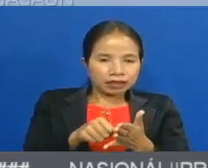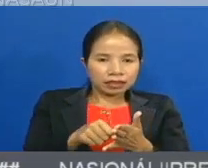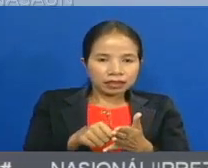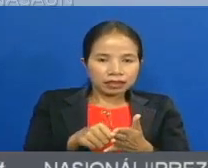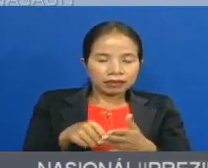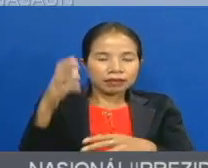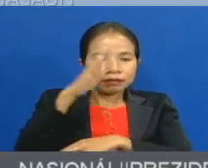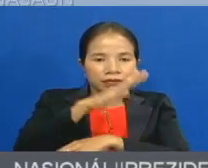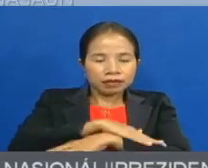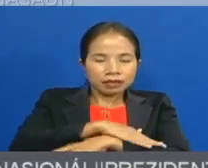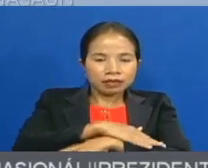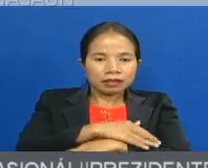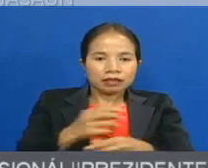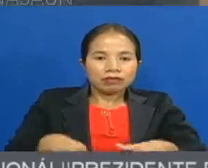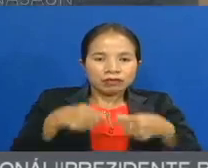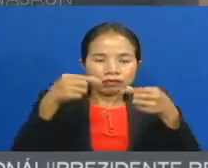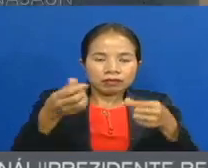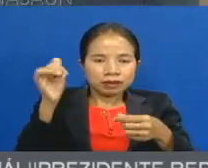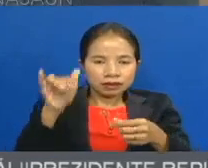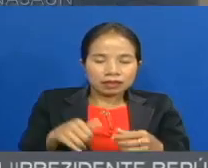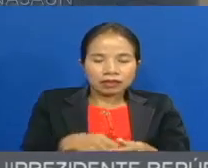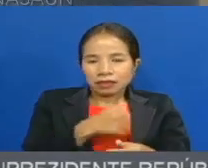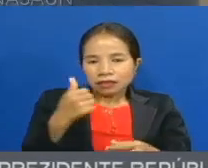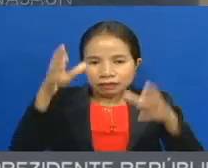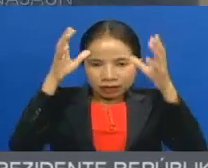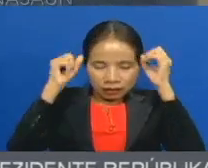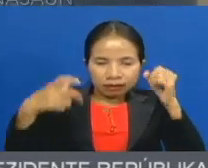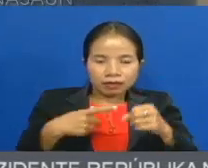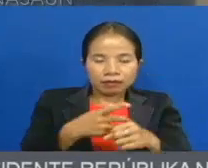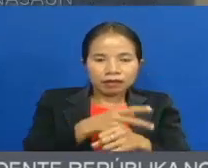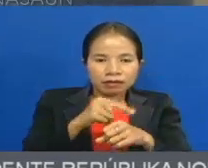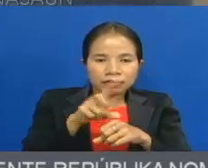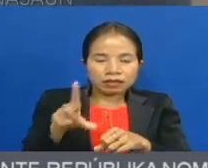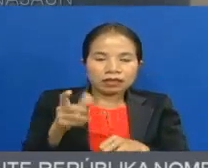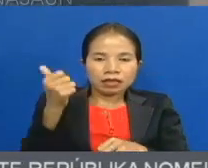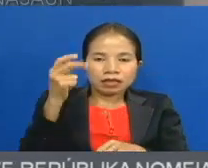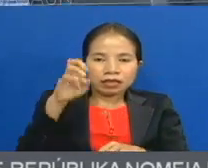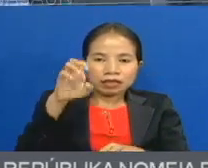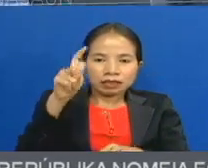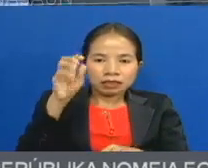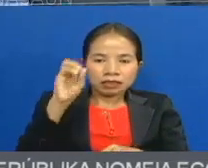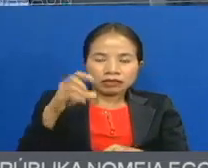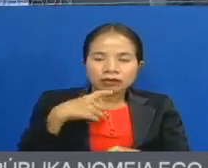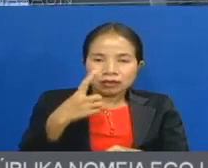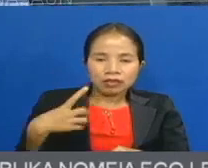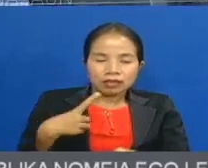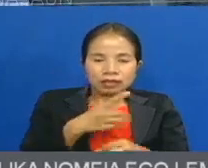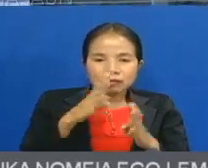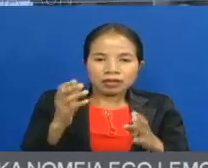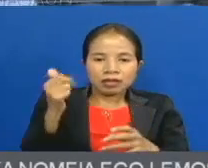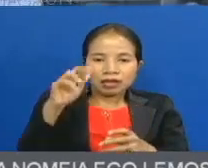mesa invoca basira. Sorenseluk presidente Parlamento Nacional Anicito Guterres confirma deputado Arão Noé